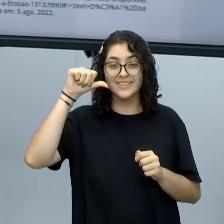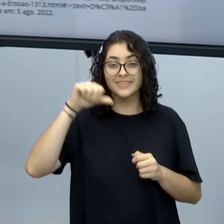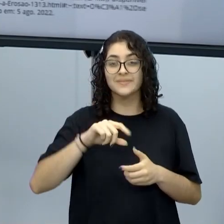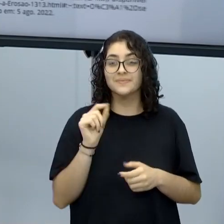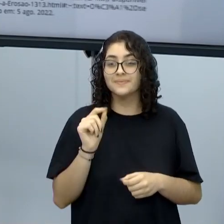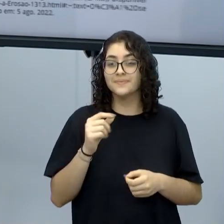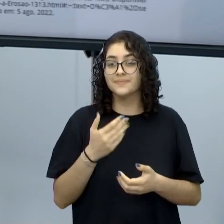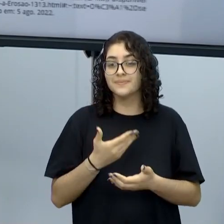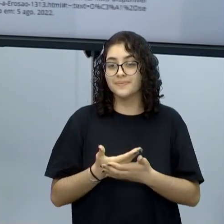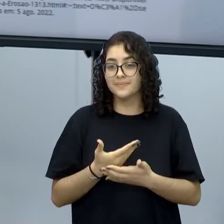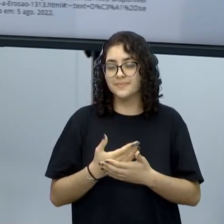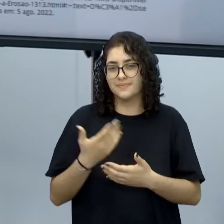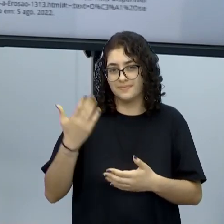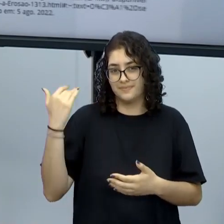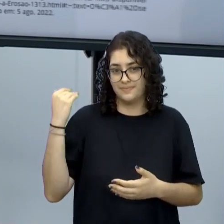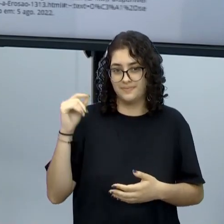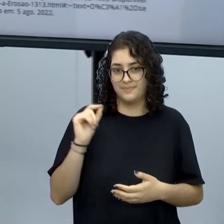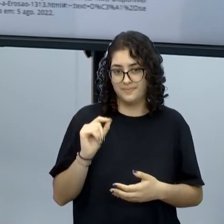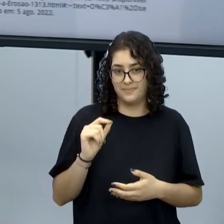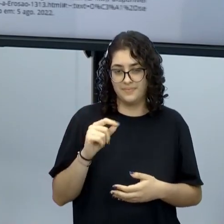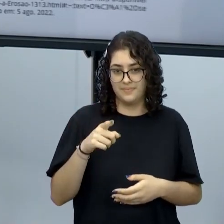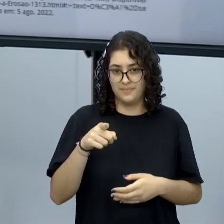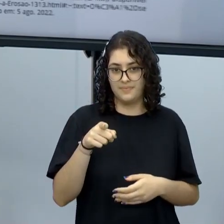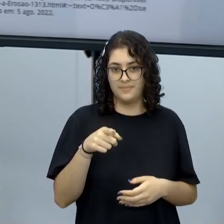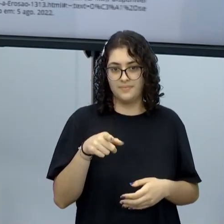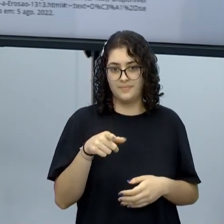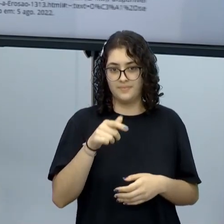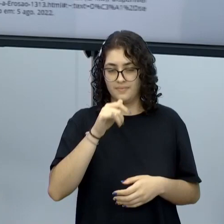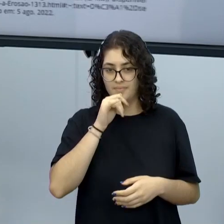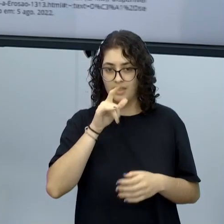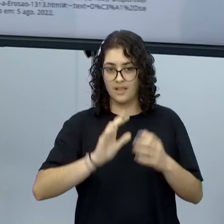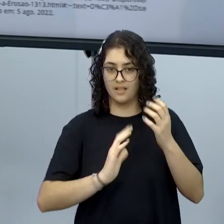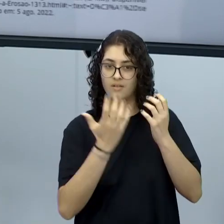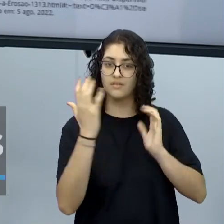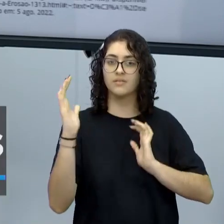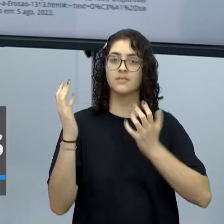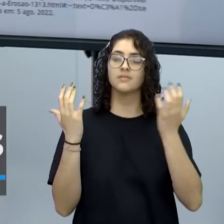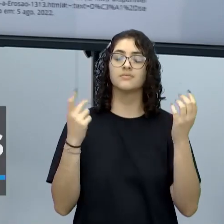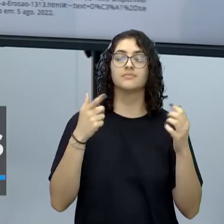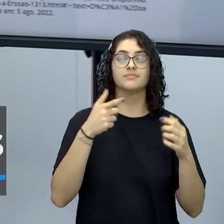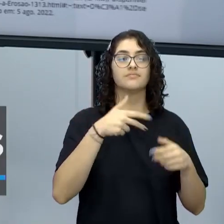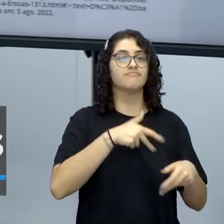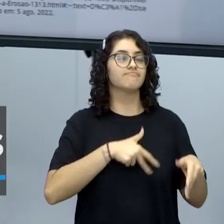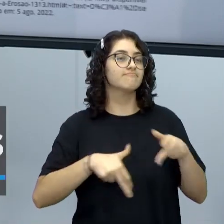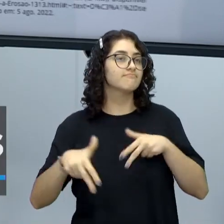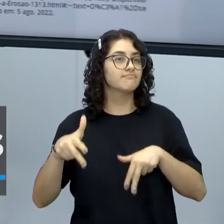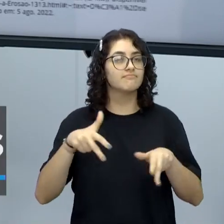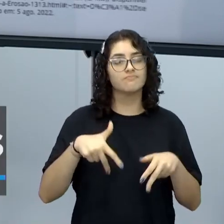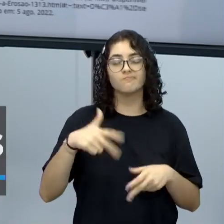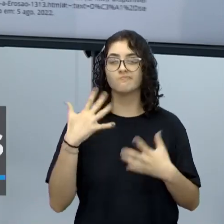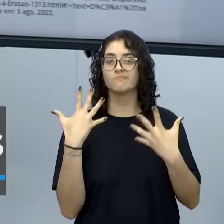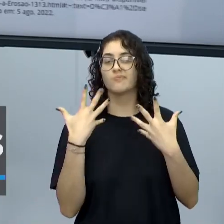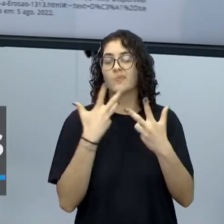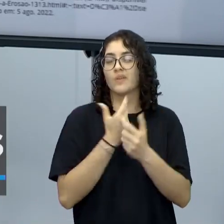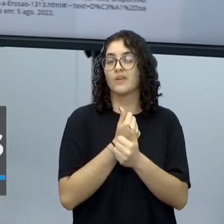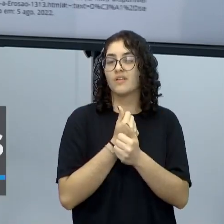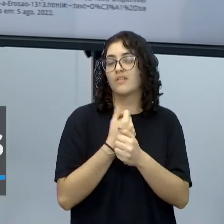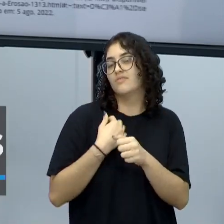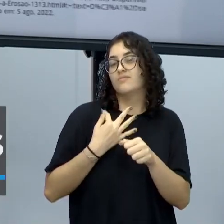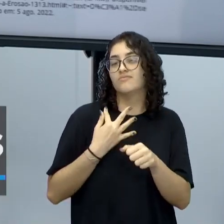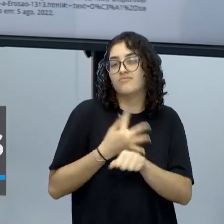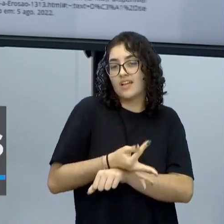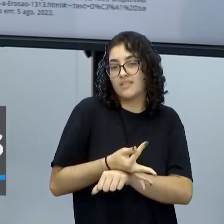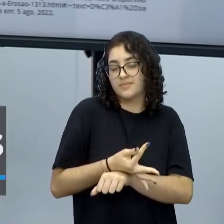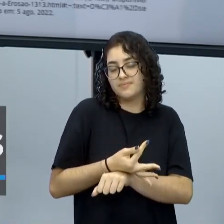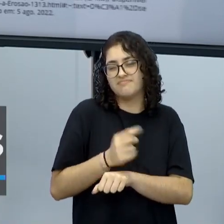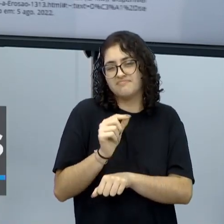foi numa aula para vocês, inclusive, que é isso, você está lá na floresta, estamos lá, floresta, Amazônia, lindos, tirando férias.